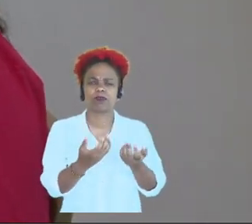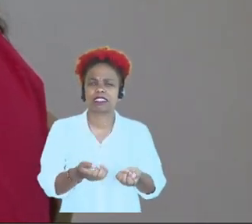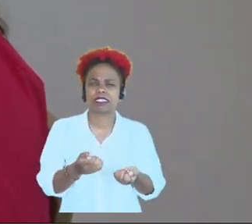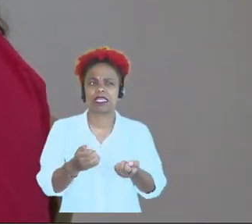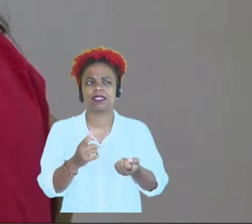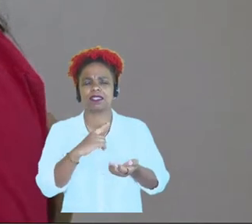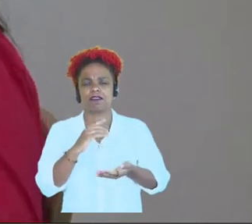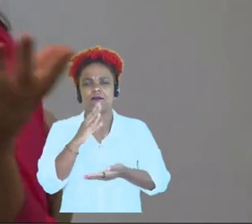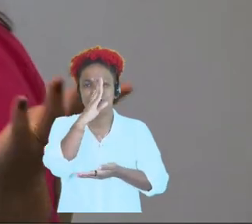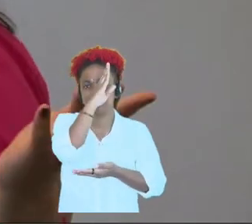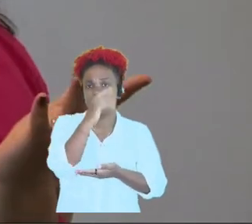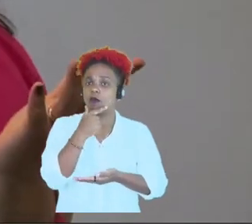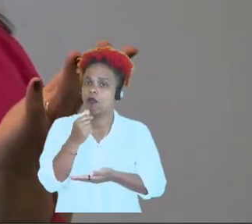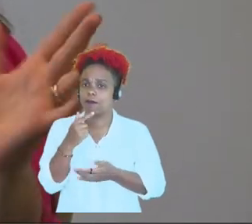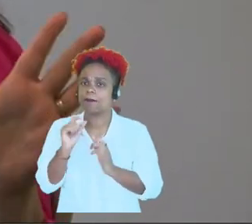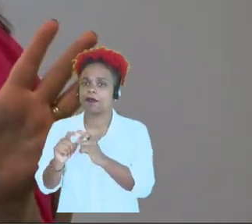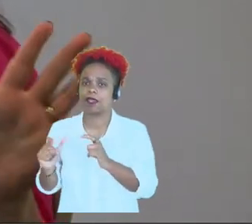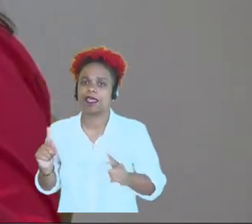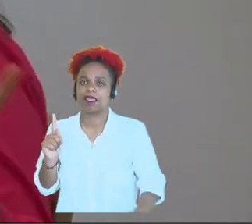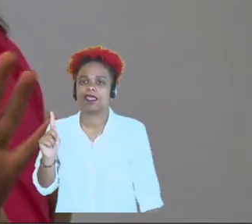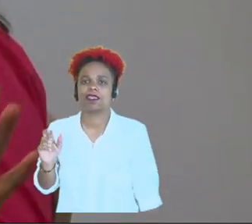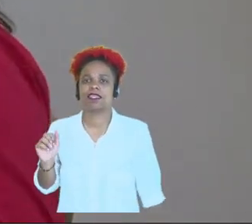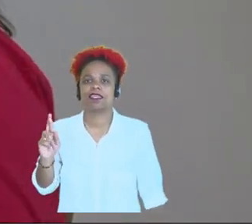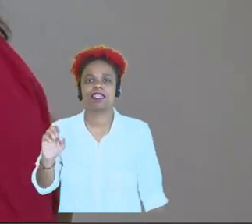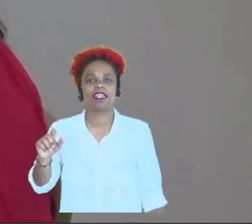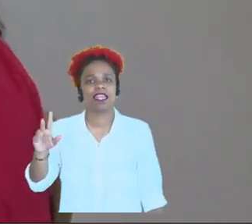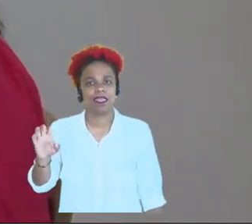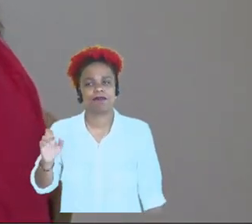ele abraça. Acho que o Guilherme vai saber falar disso melhor do que eu,